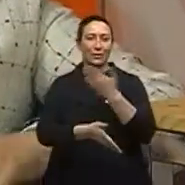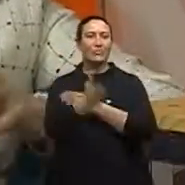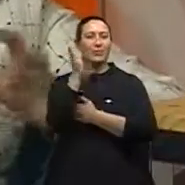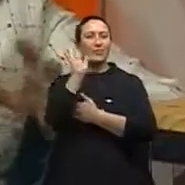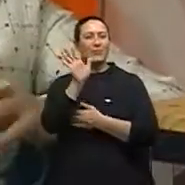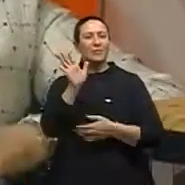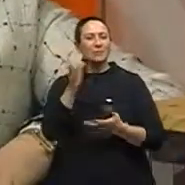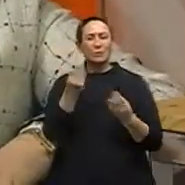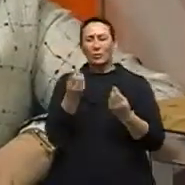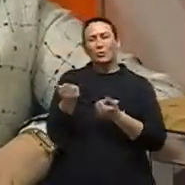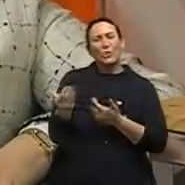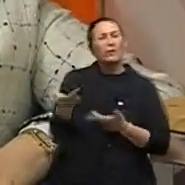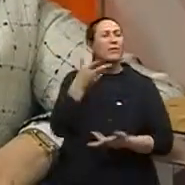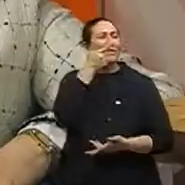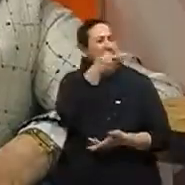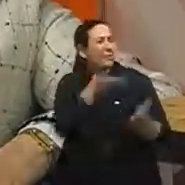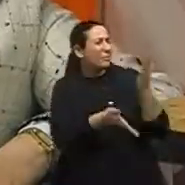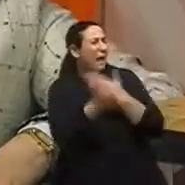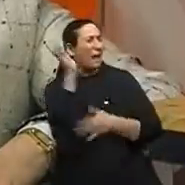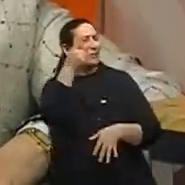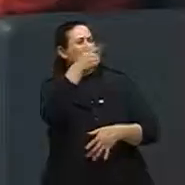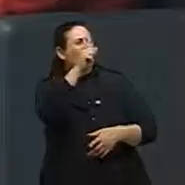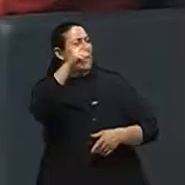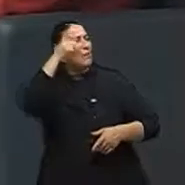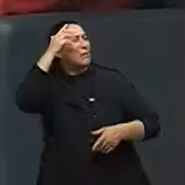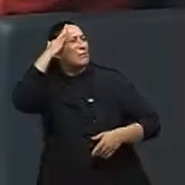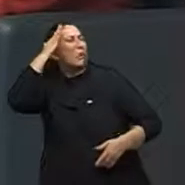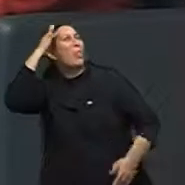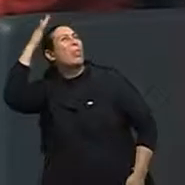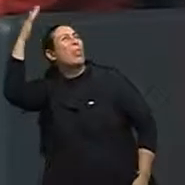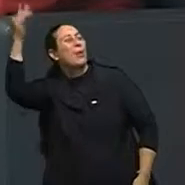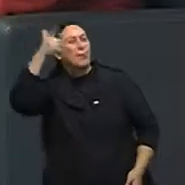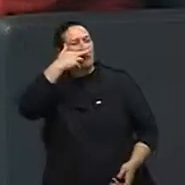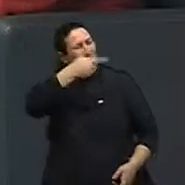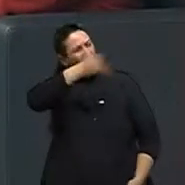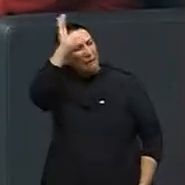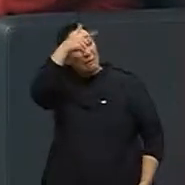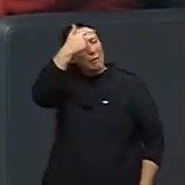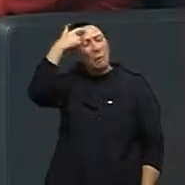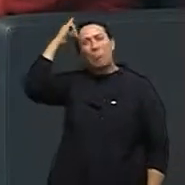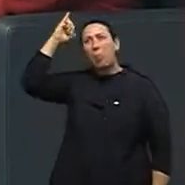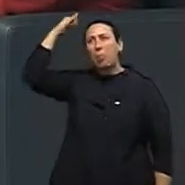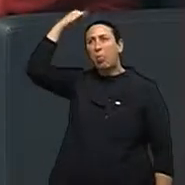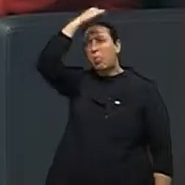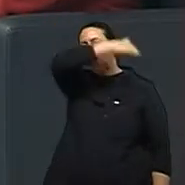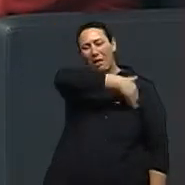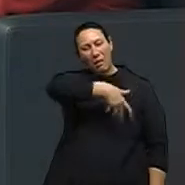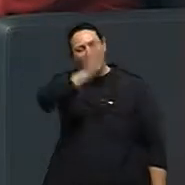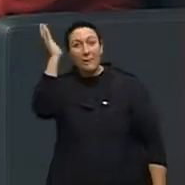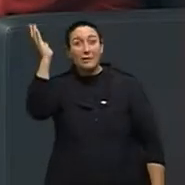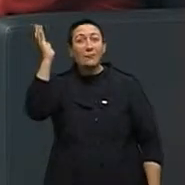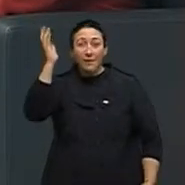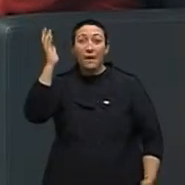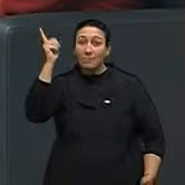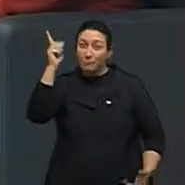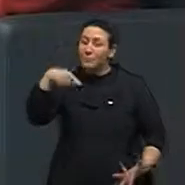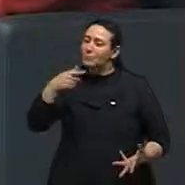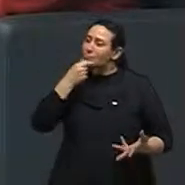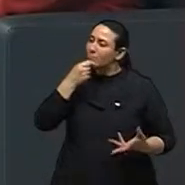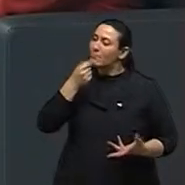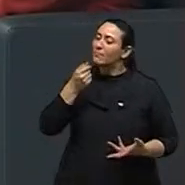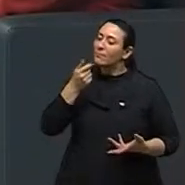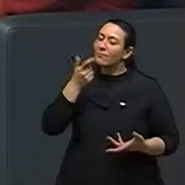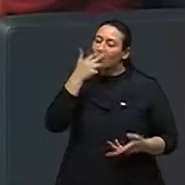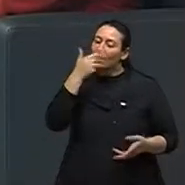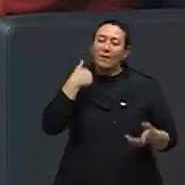Pô velho não viaja quer dizer não sonha não né pro homem é um jeito manter o desejo jovem se